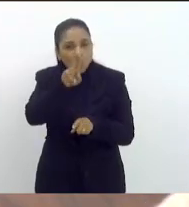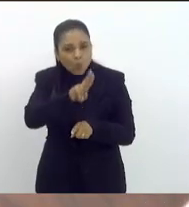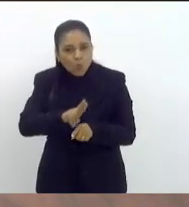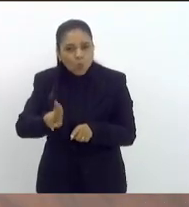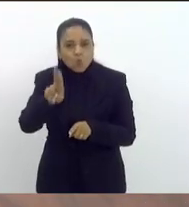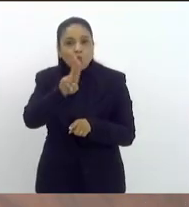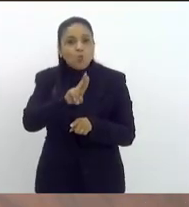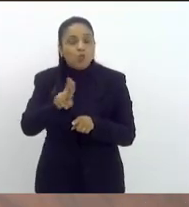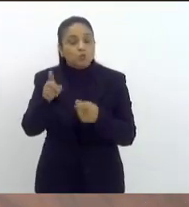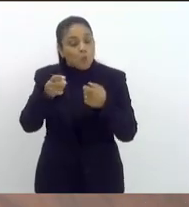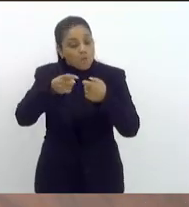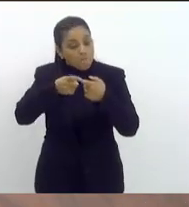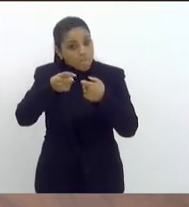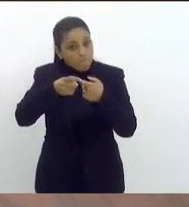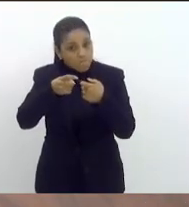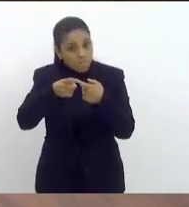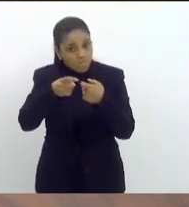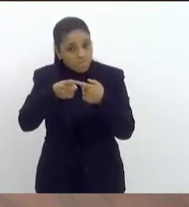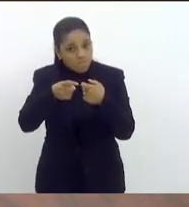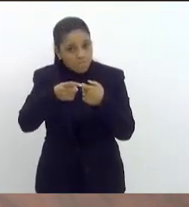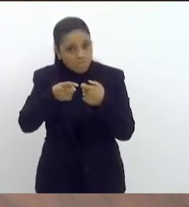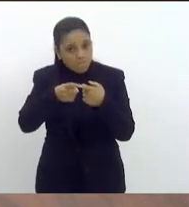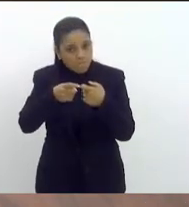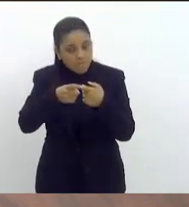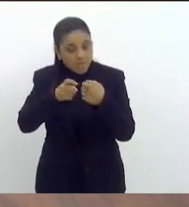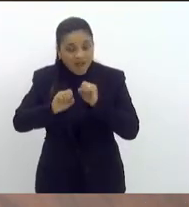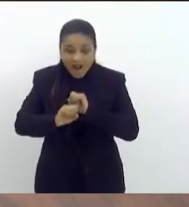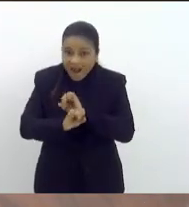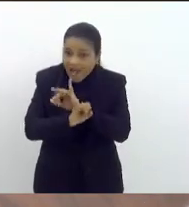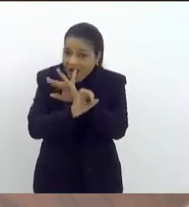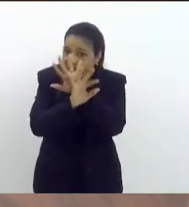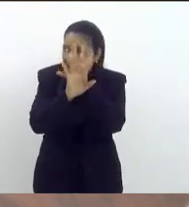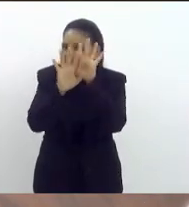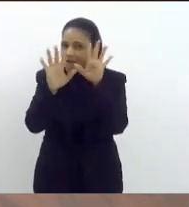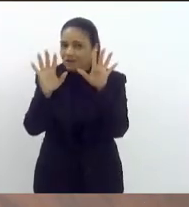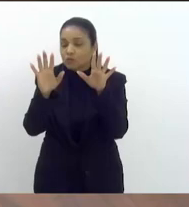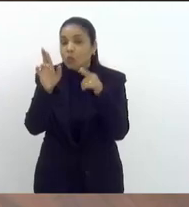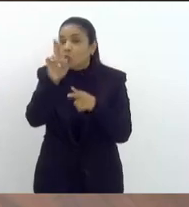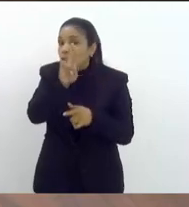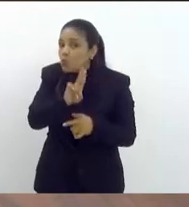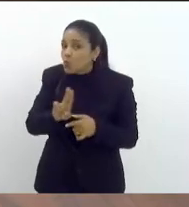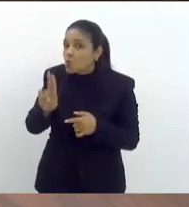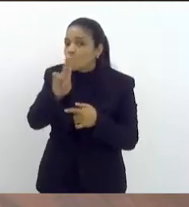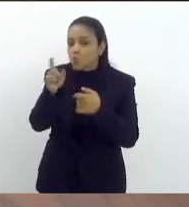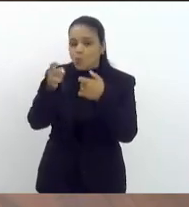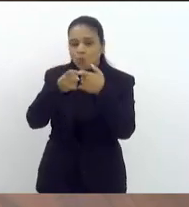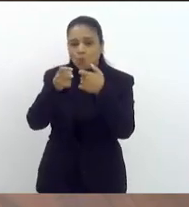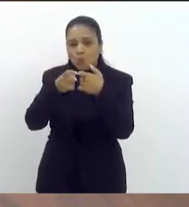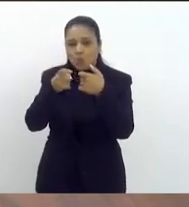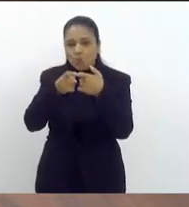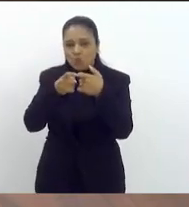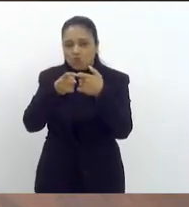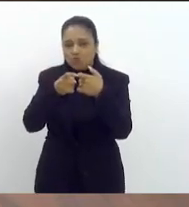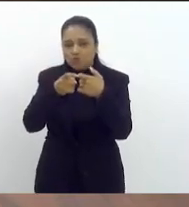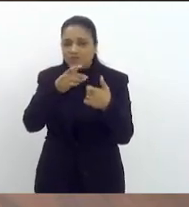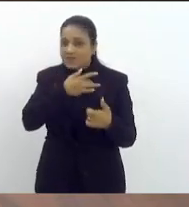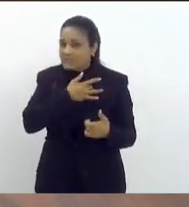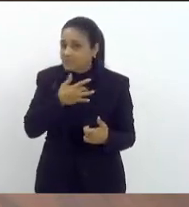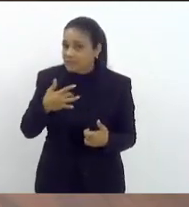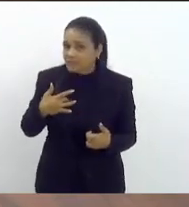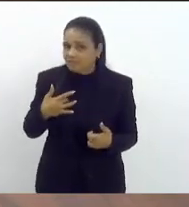uso medicinal deixar isso bem claro para o uso medicinal passou disso irmão